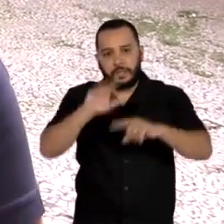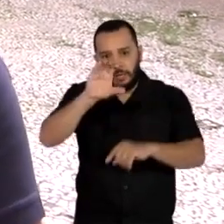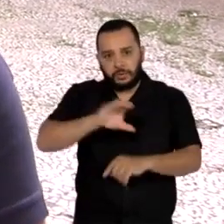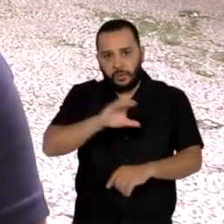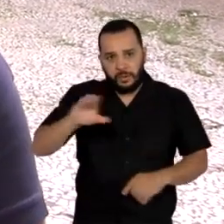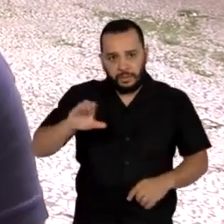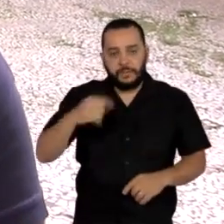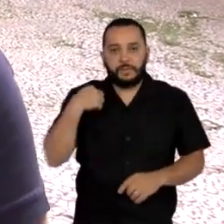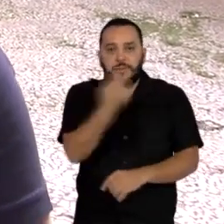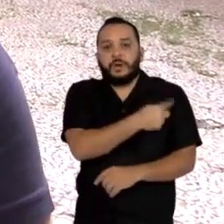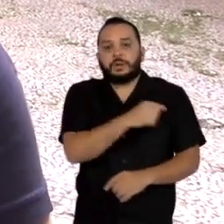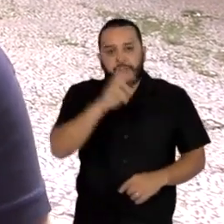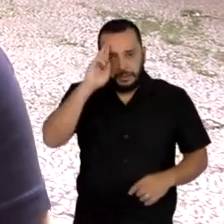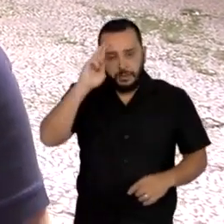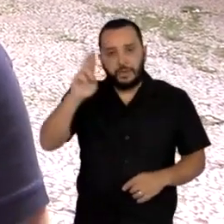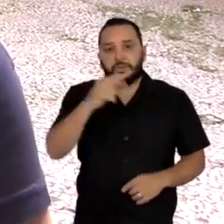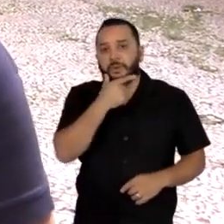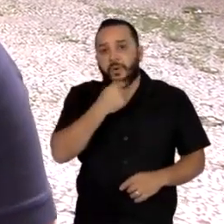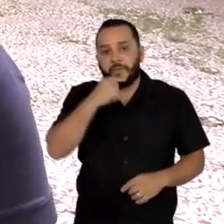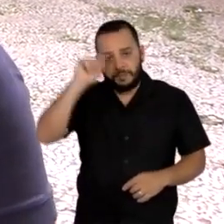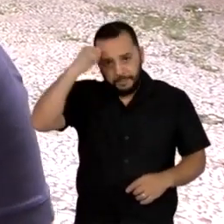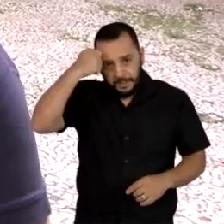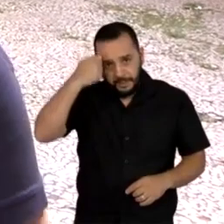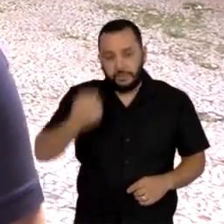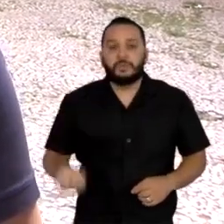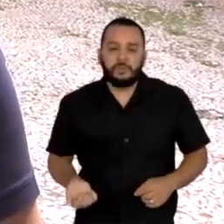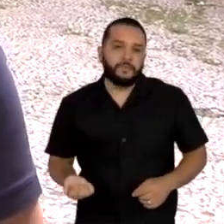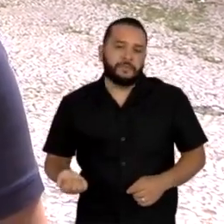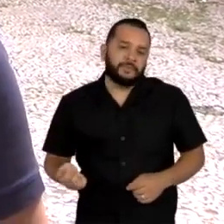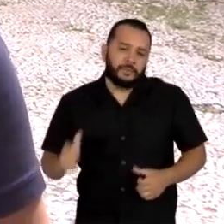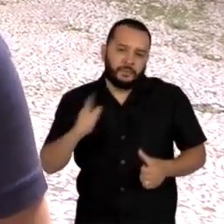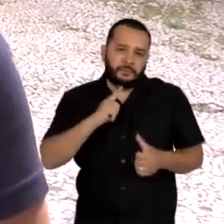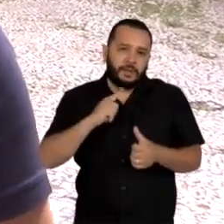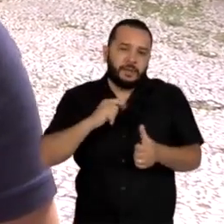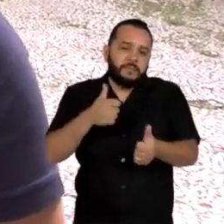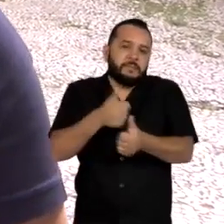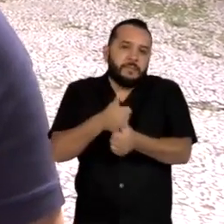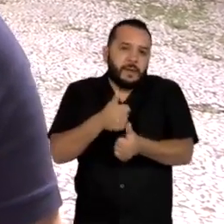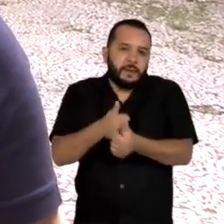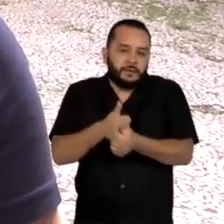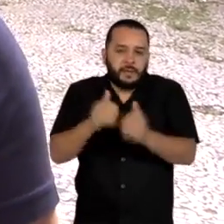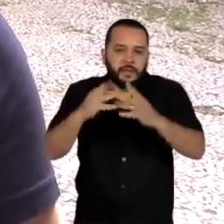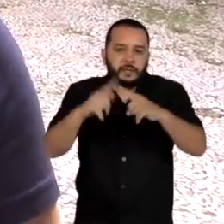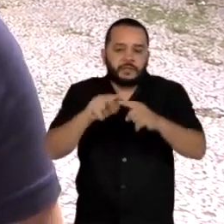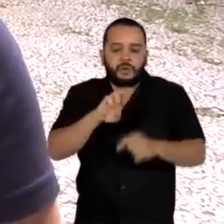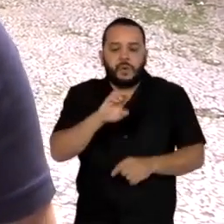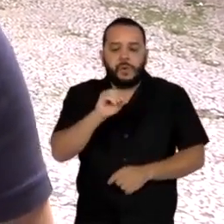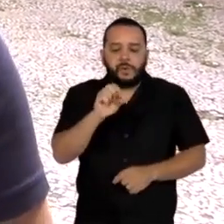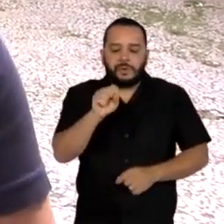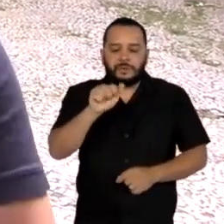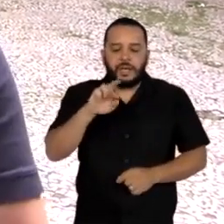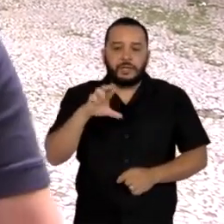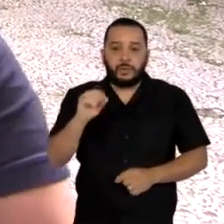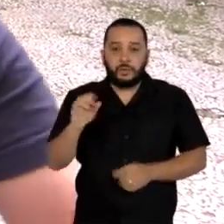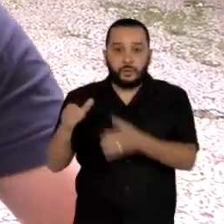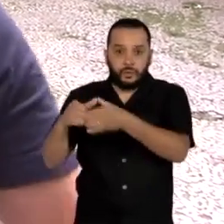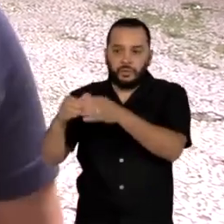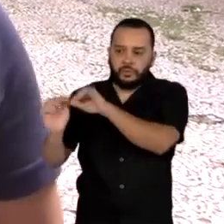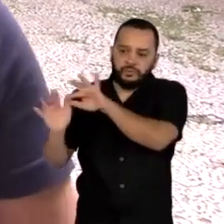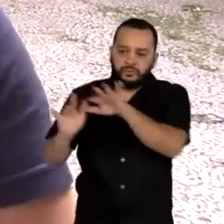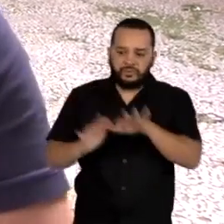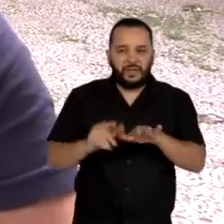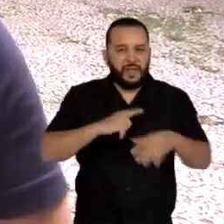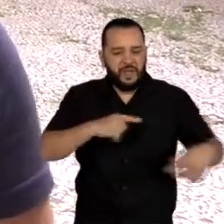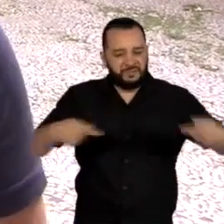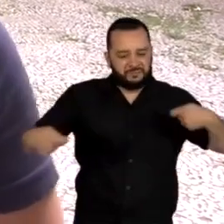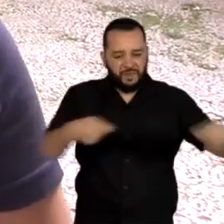igreja do Rosário Nossa Senhora dos Homens Pretos, que ficava ali mais próximo do Triângulo Histórico. E aí esse grupo muitas vezes descia aqui, rolava um